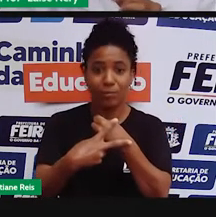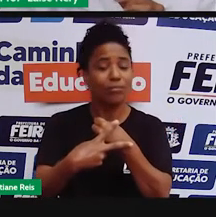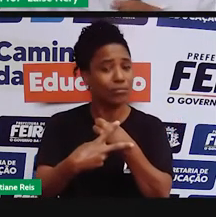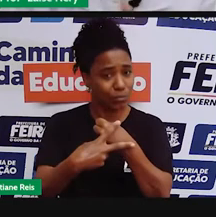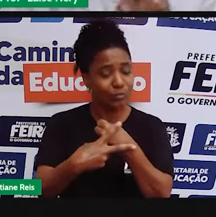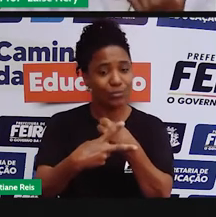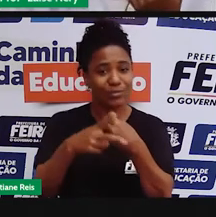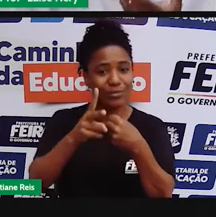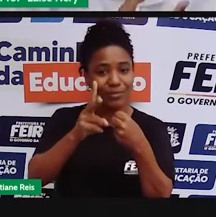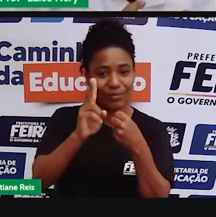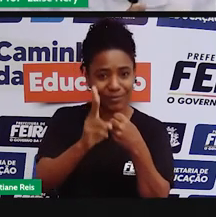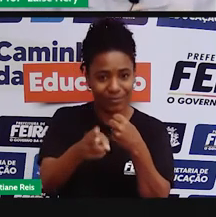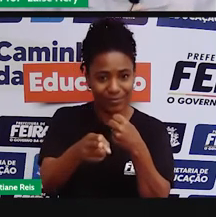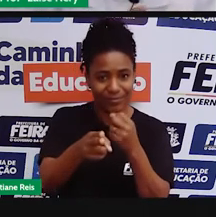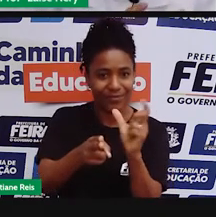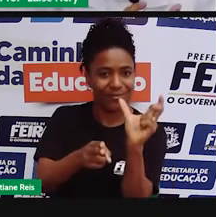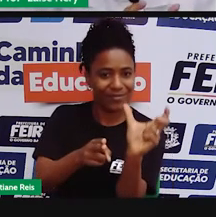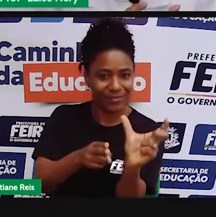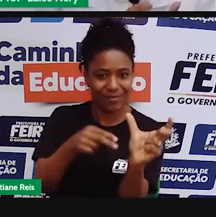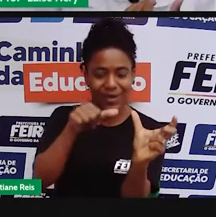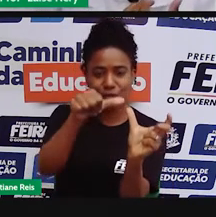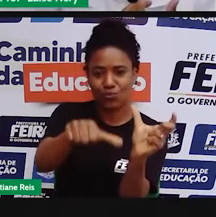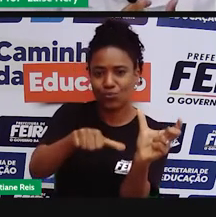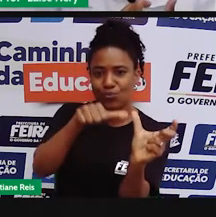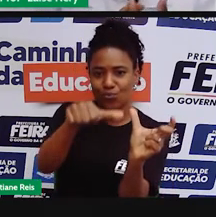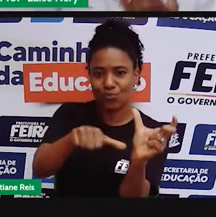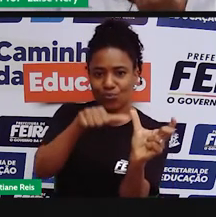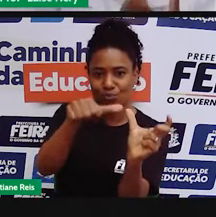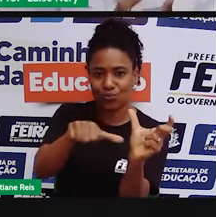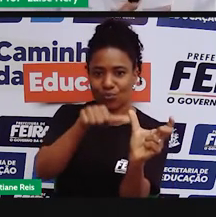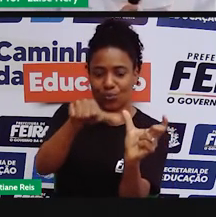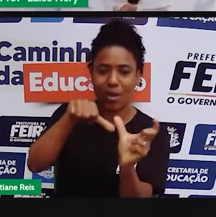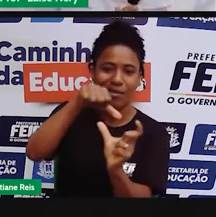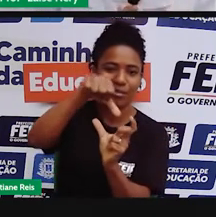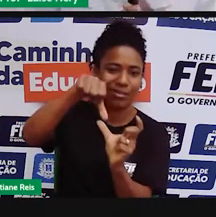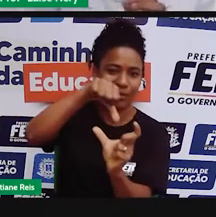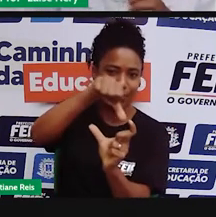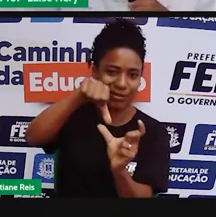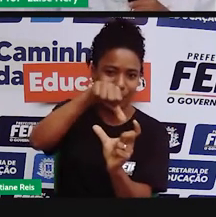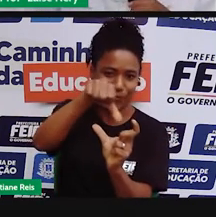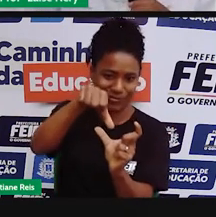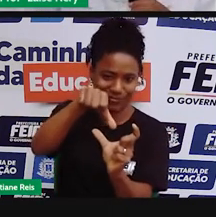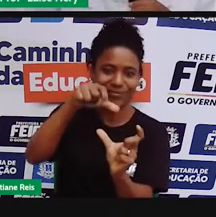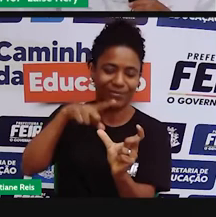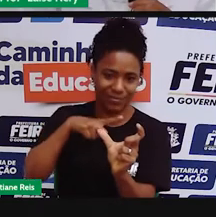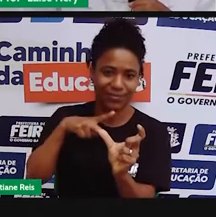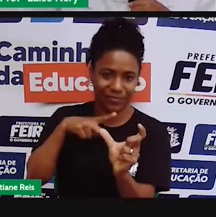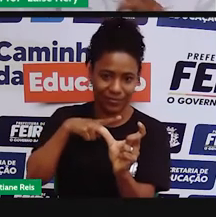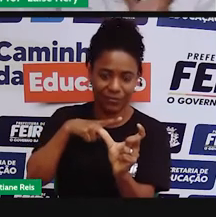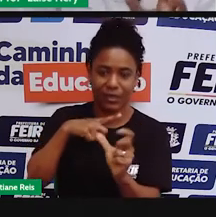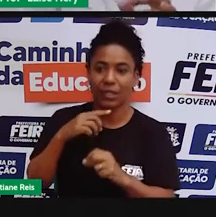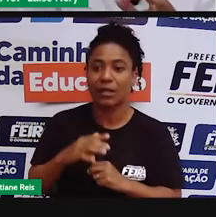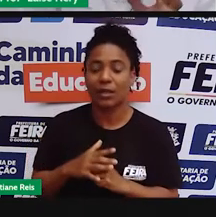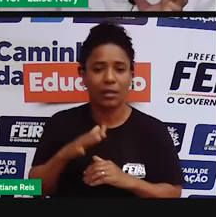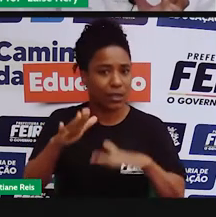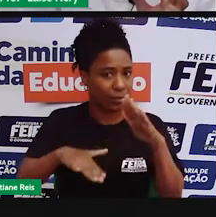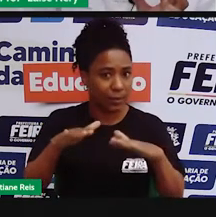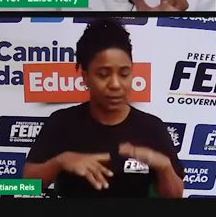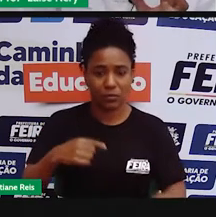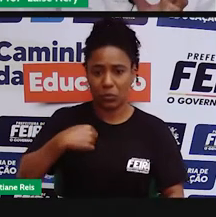ele varia, ele se flexiona. Muda a forma de escrever de acordo com a pessoa que